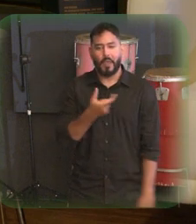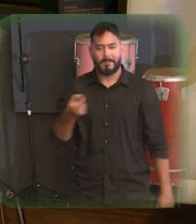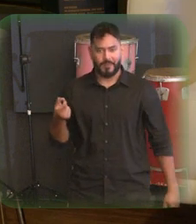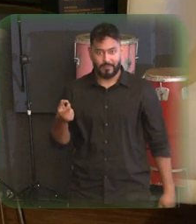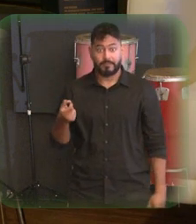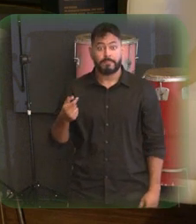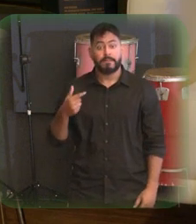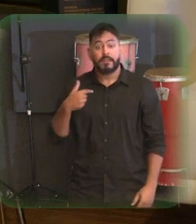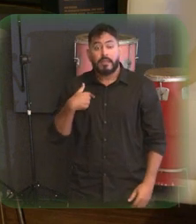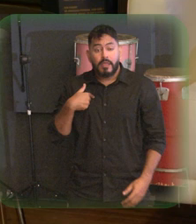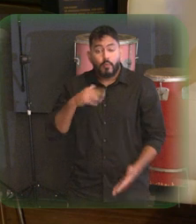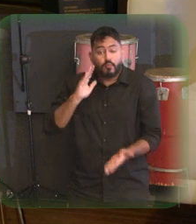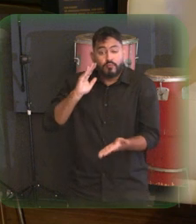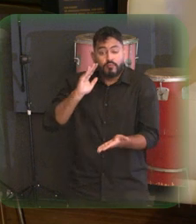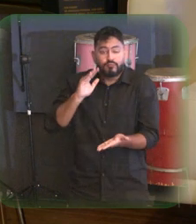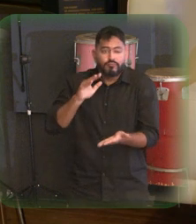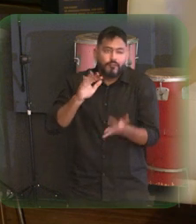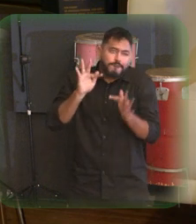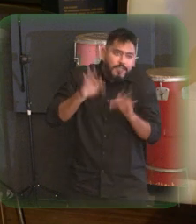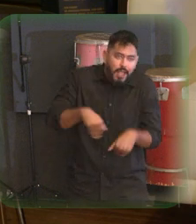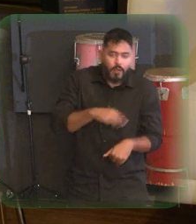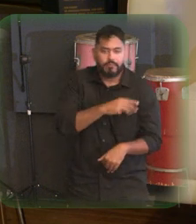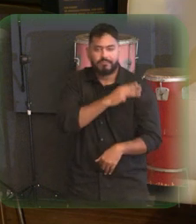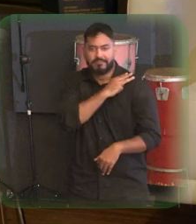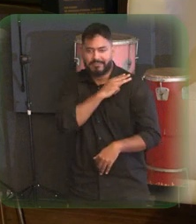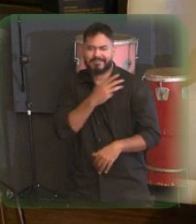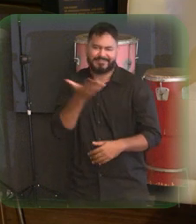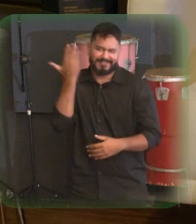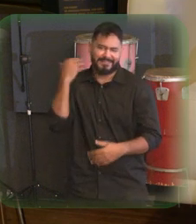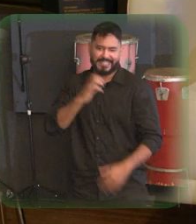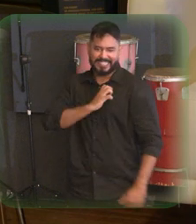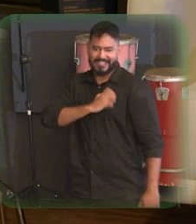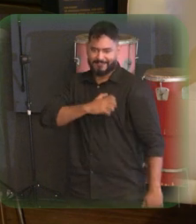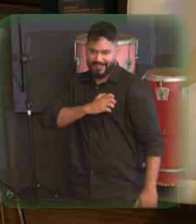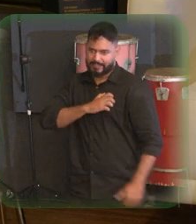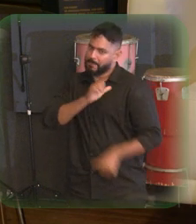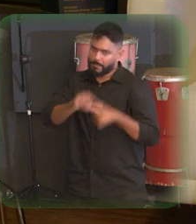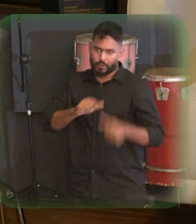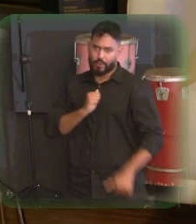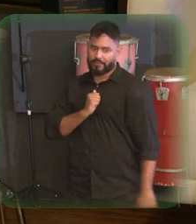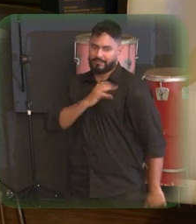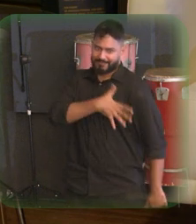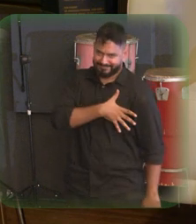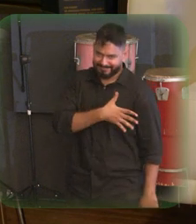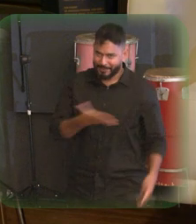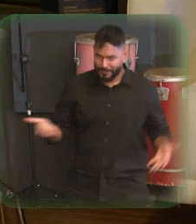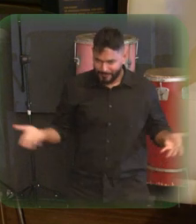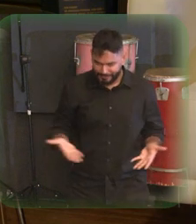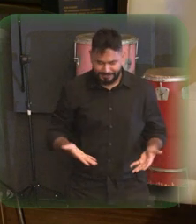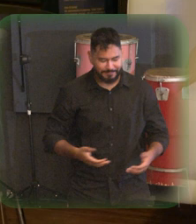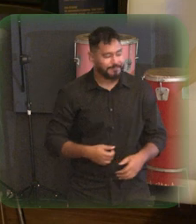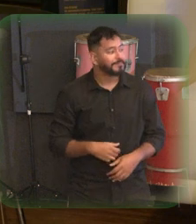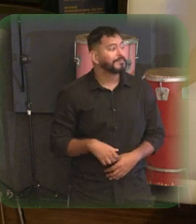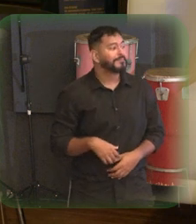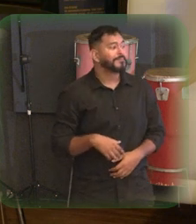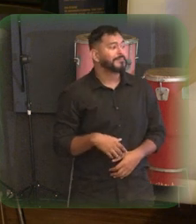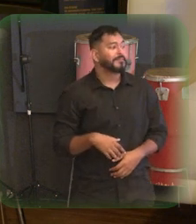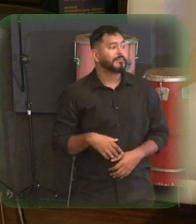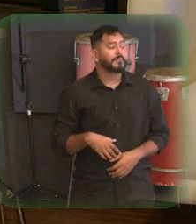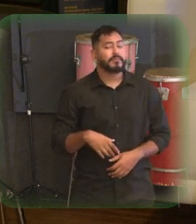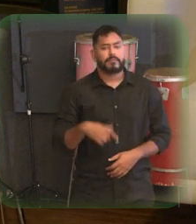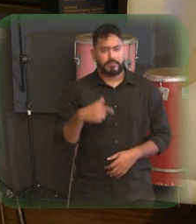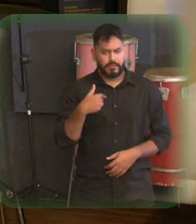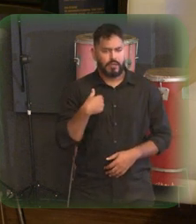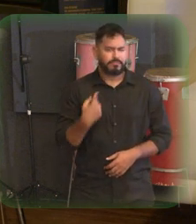estava terminando o ensino médio, na época era o CEFET, né, hoje Campus Recife do IFPE, e